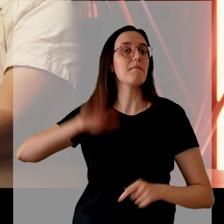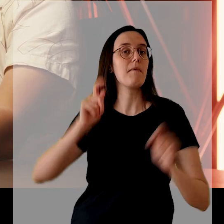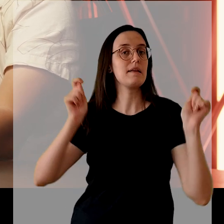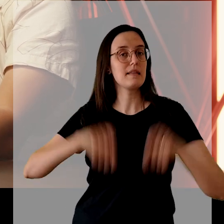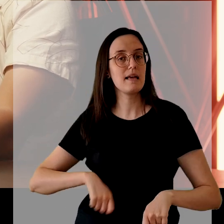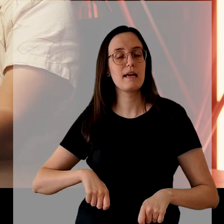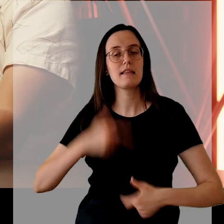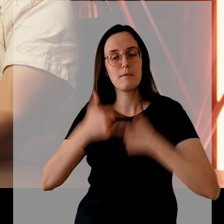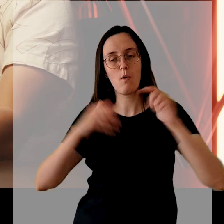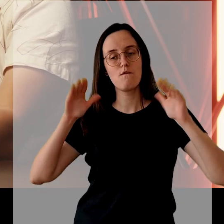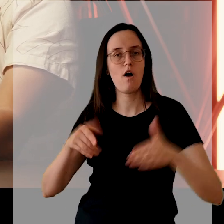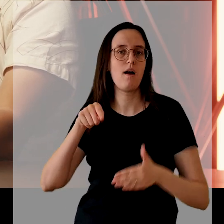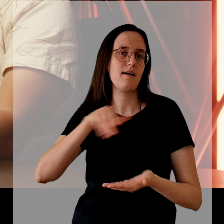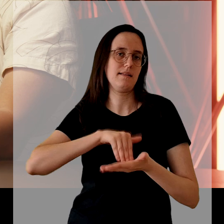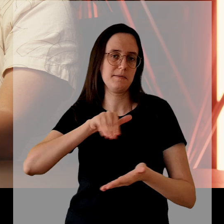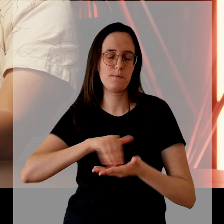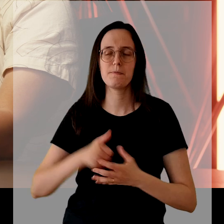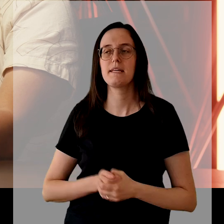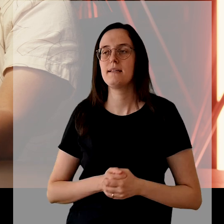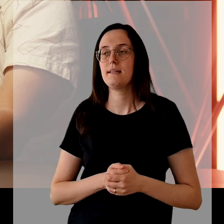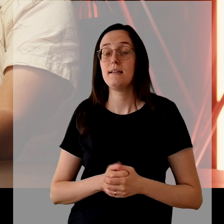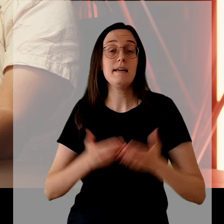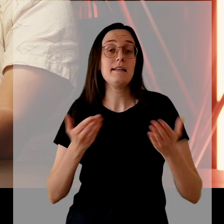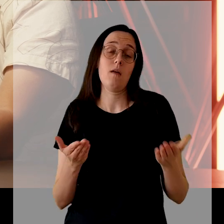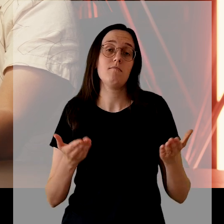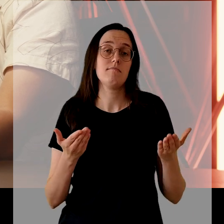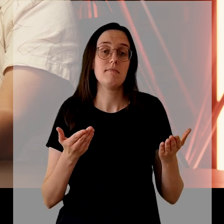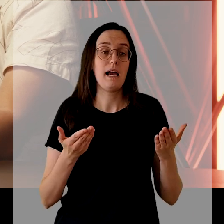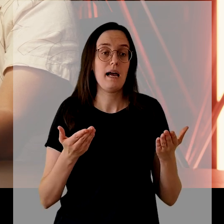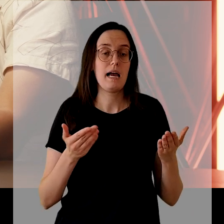máximo o trabalho nessa redação. Então,